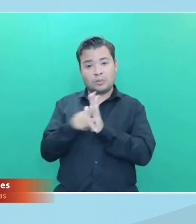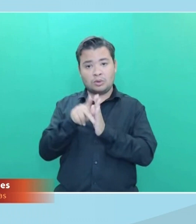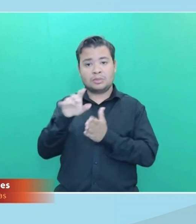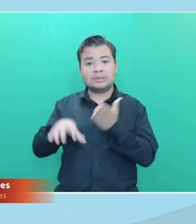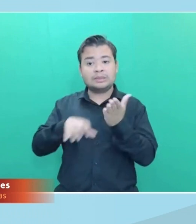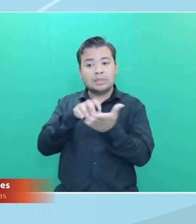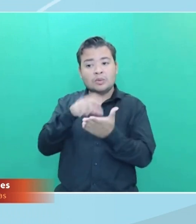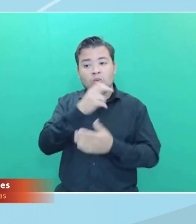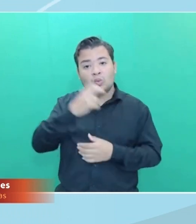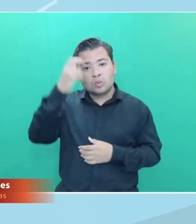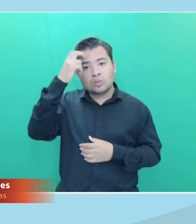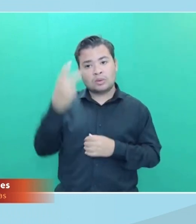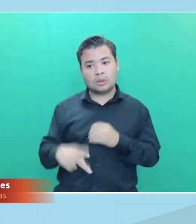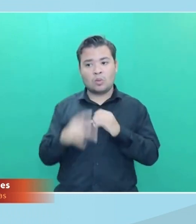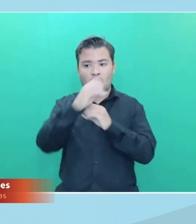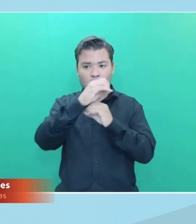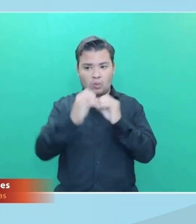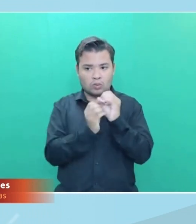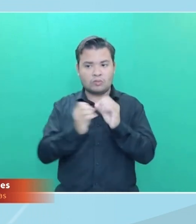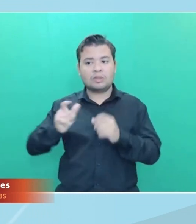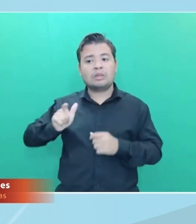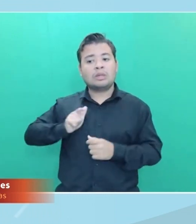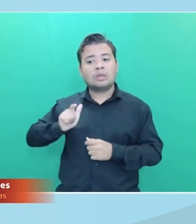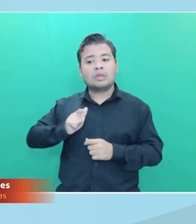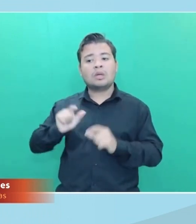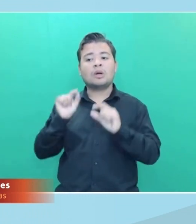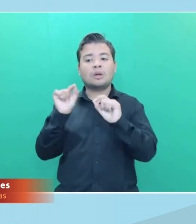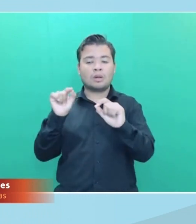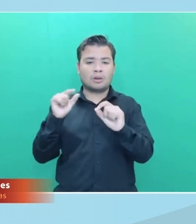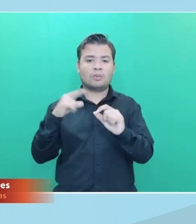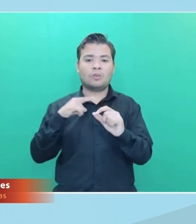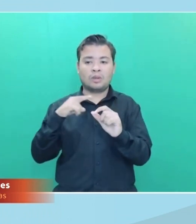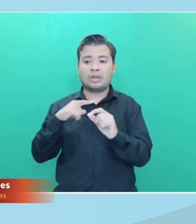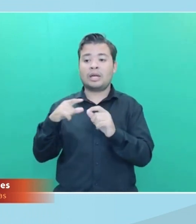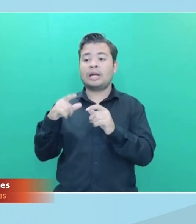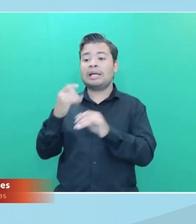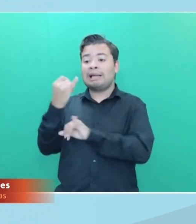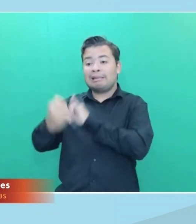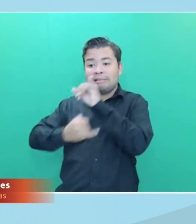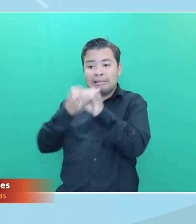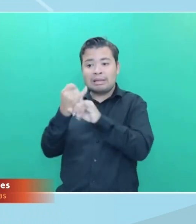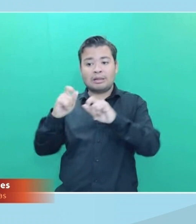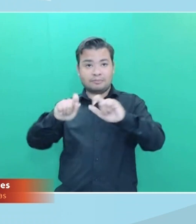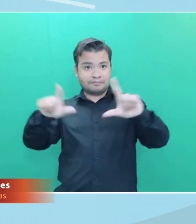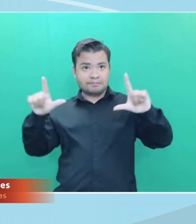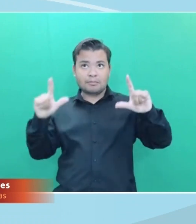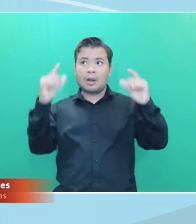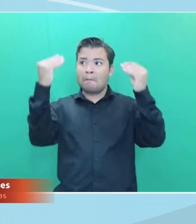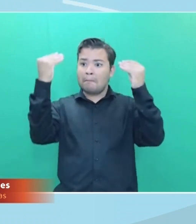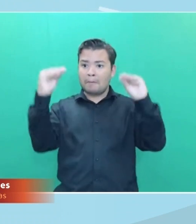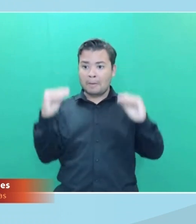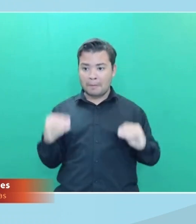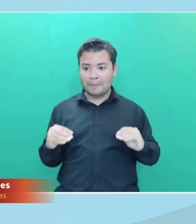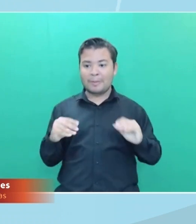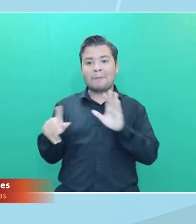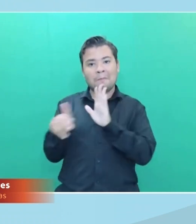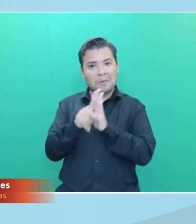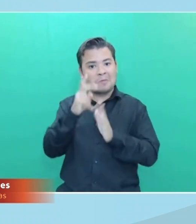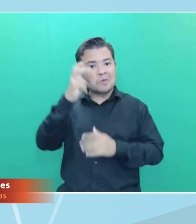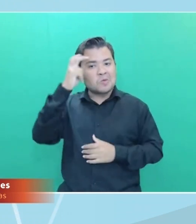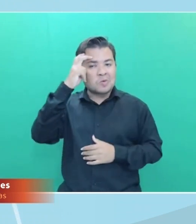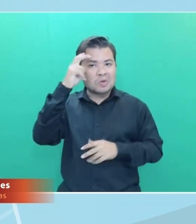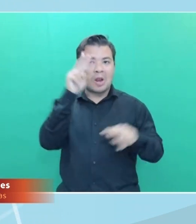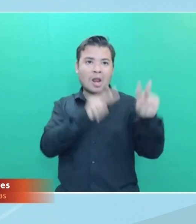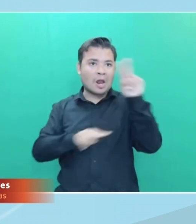UFG para você conferir o acervo digital do Centro Cultural UFG. Atualmente estão